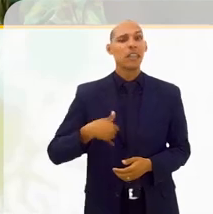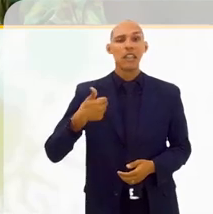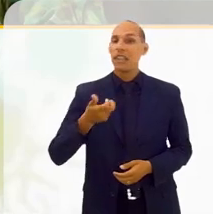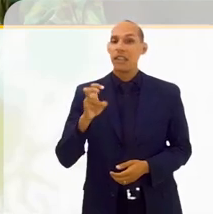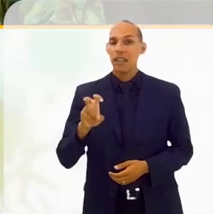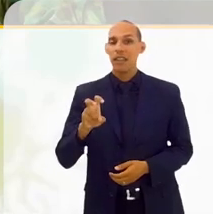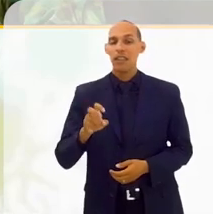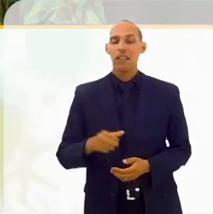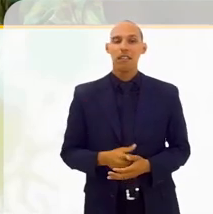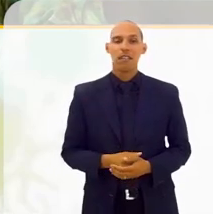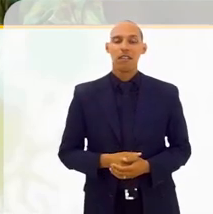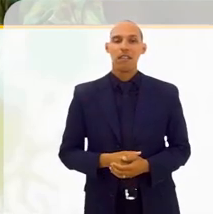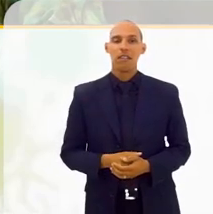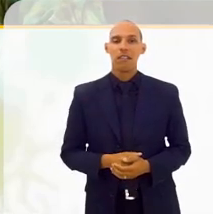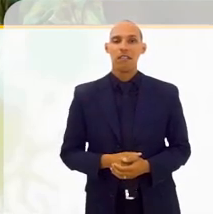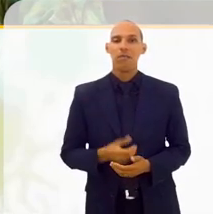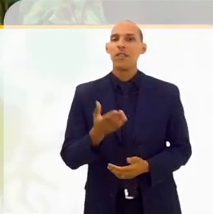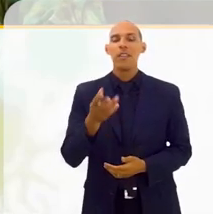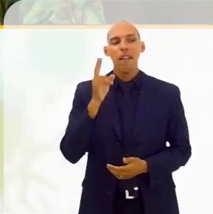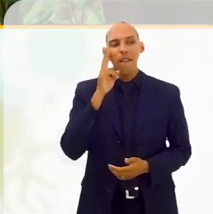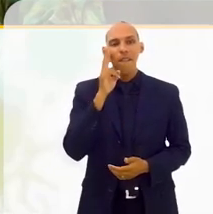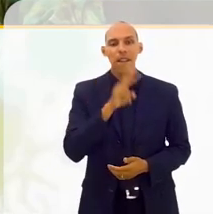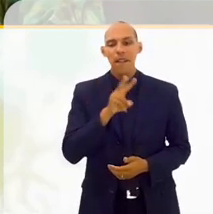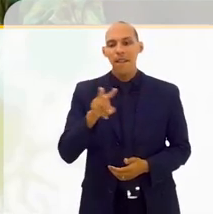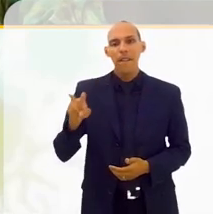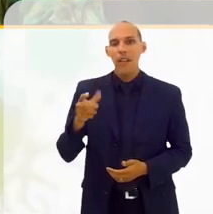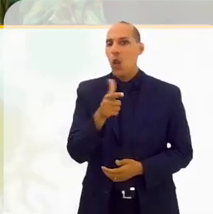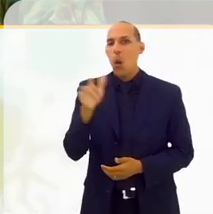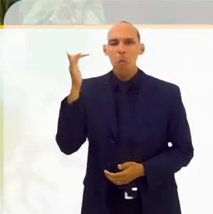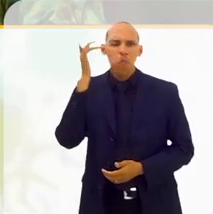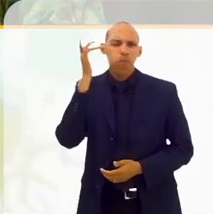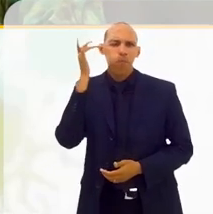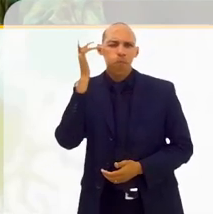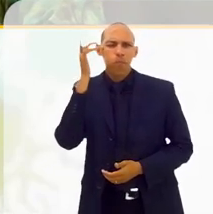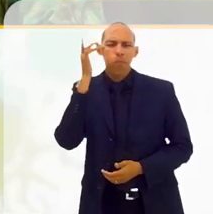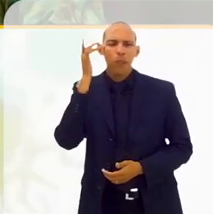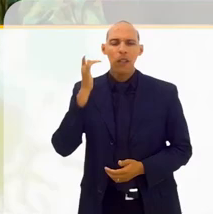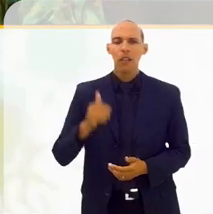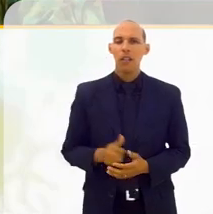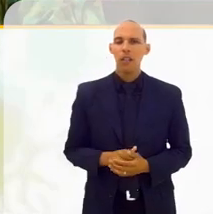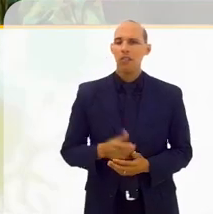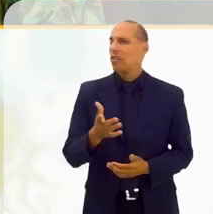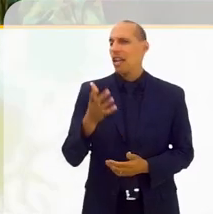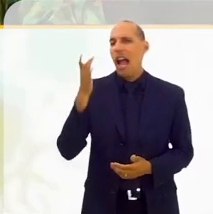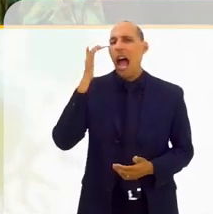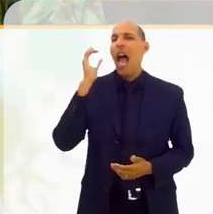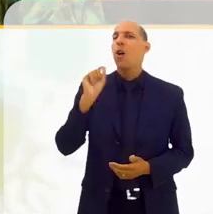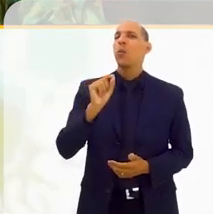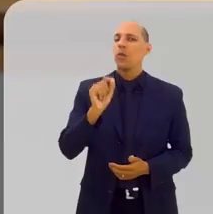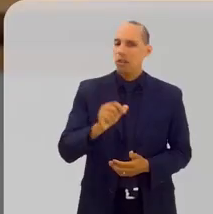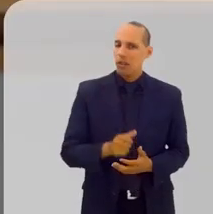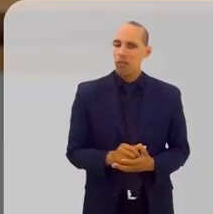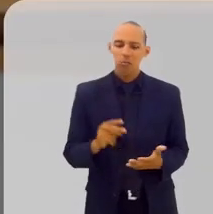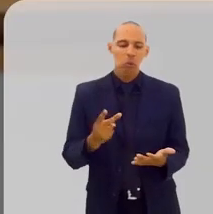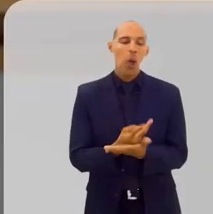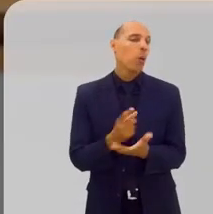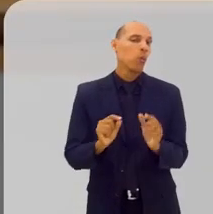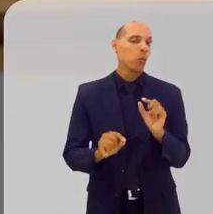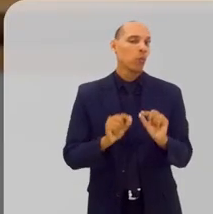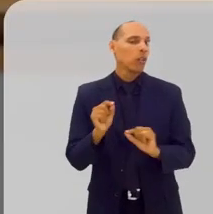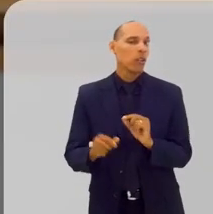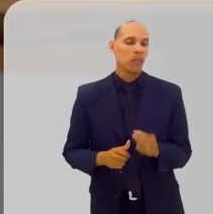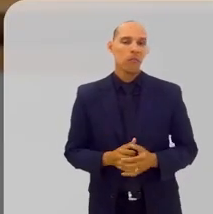você tinha 15 anos como é que você vê pessoas maduras que que você acha né